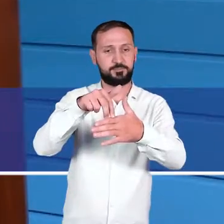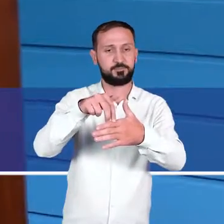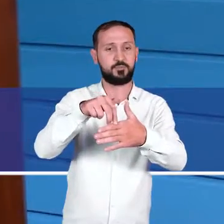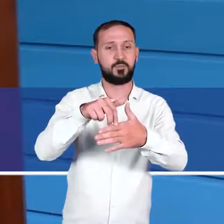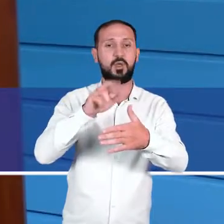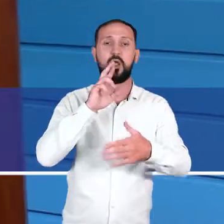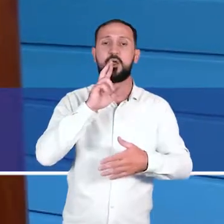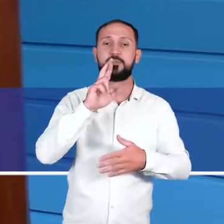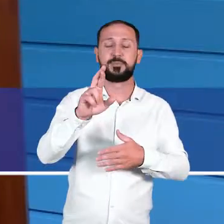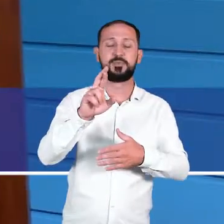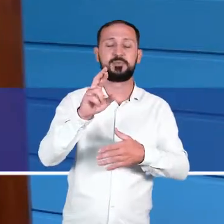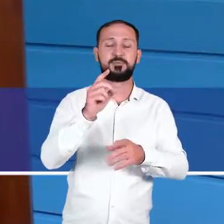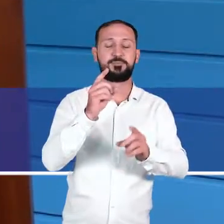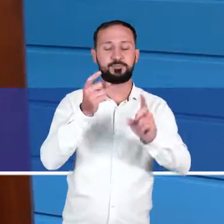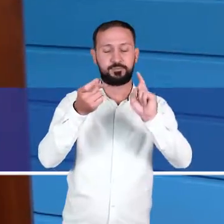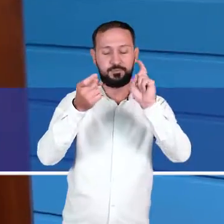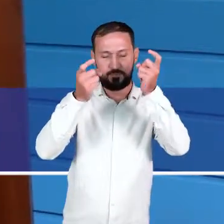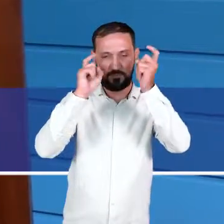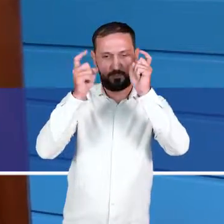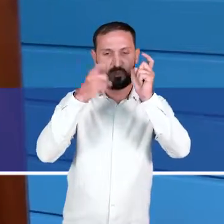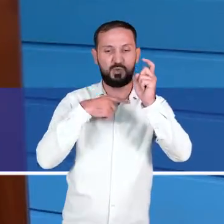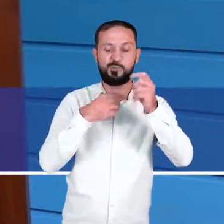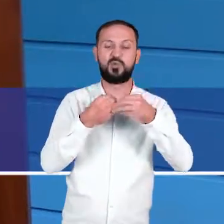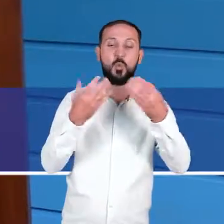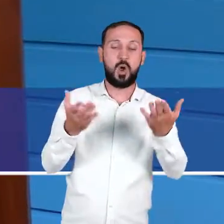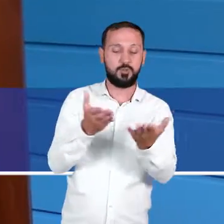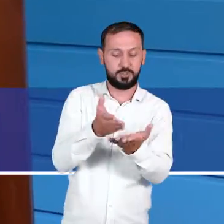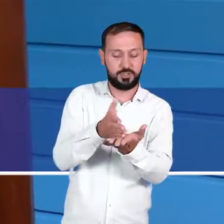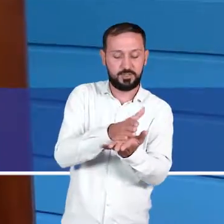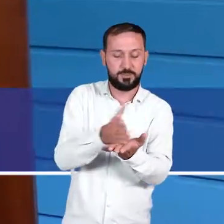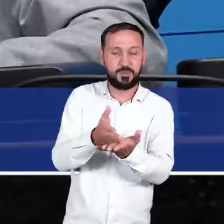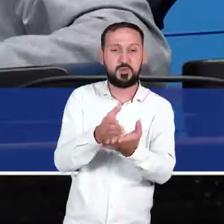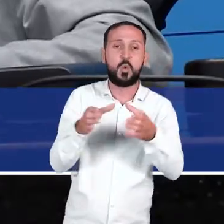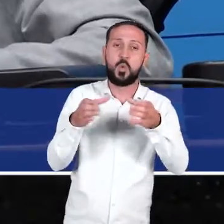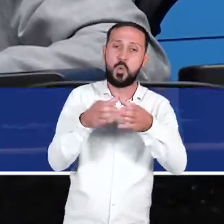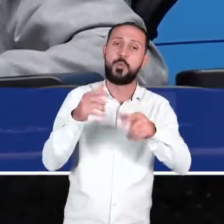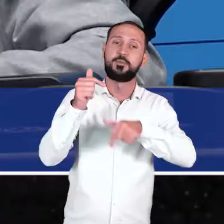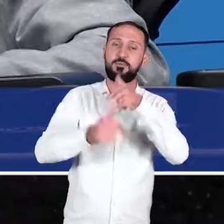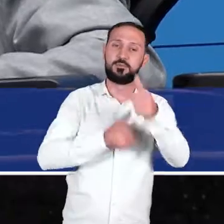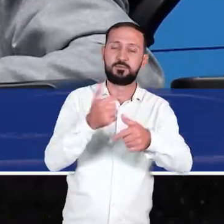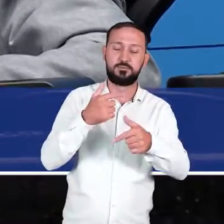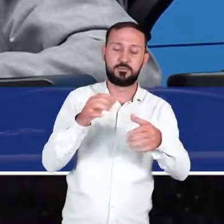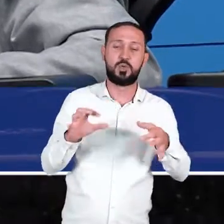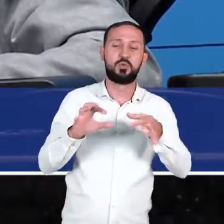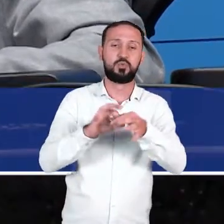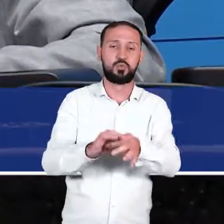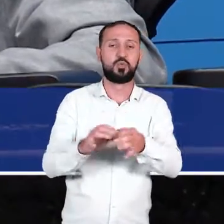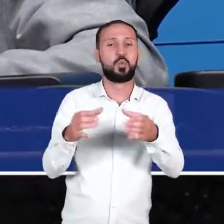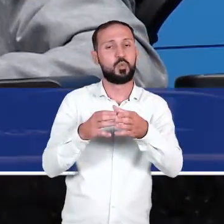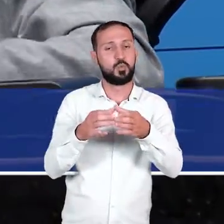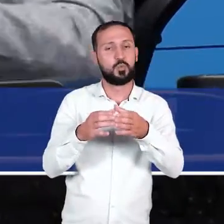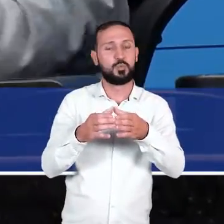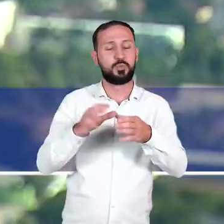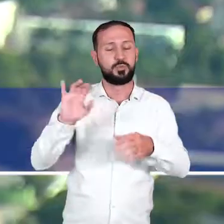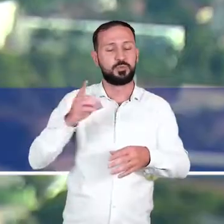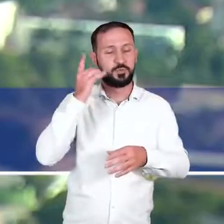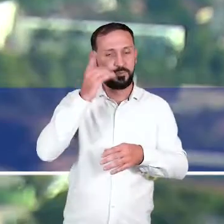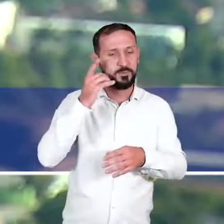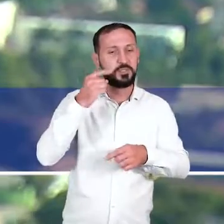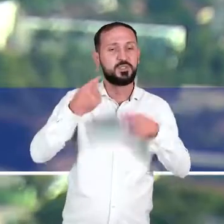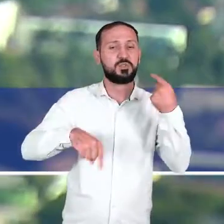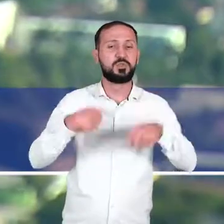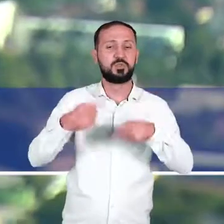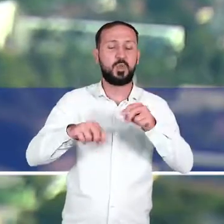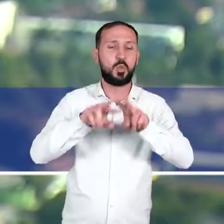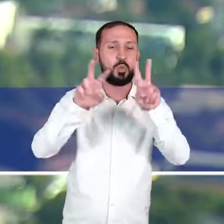tribuna o resultado da reunião com a Comissão de Limites e Divisa, grupo de trabalho que integra a Frente Parlamentar, que